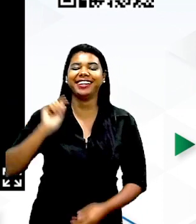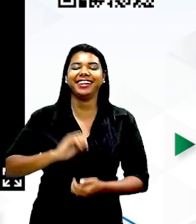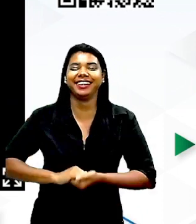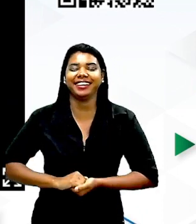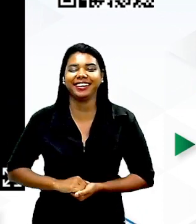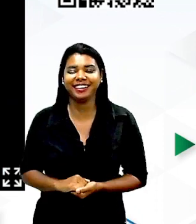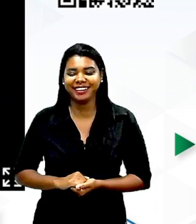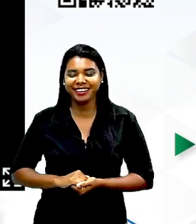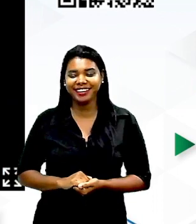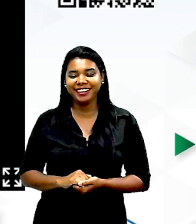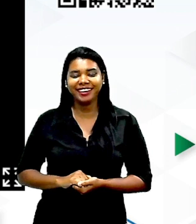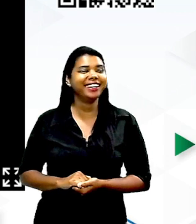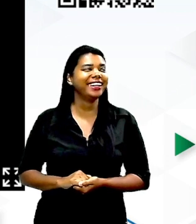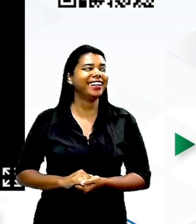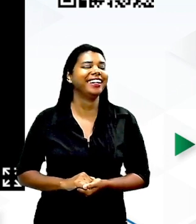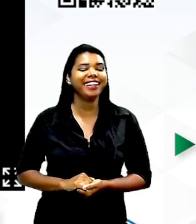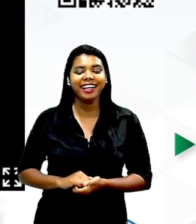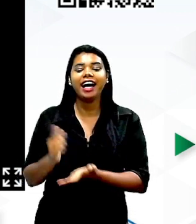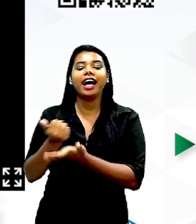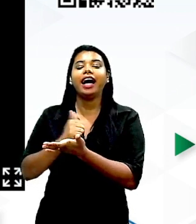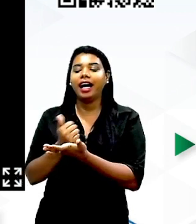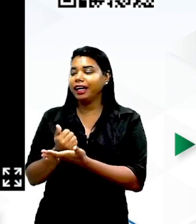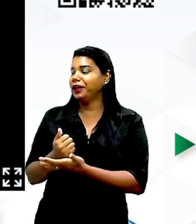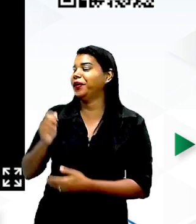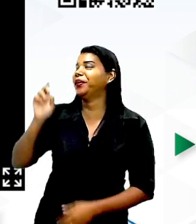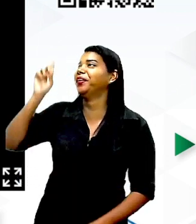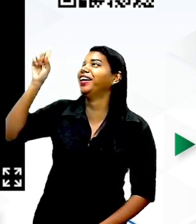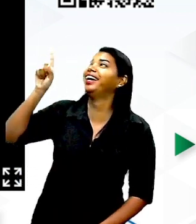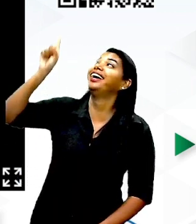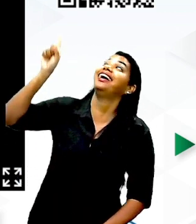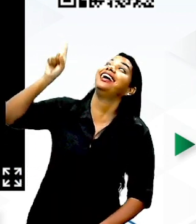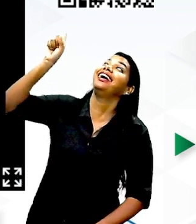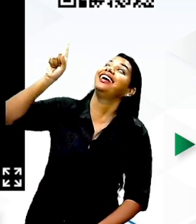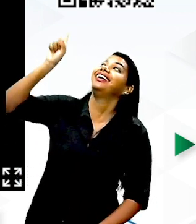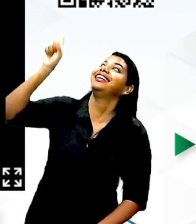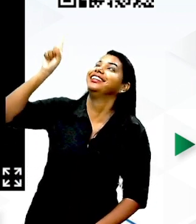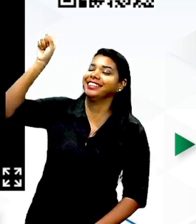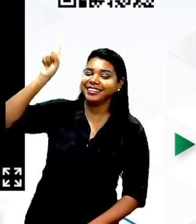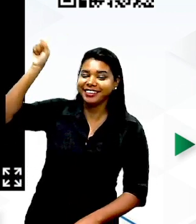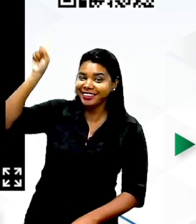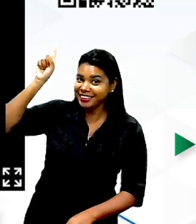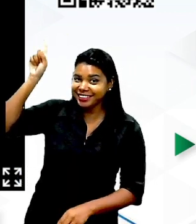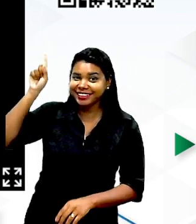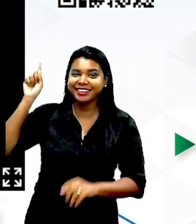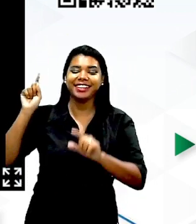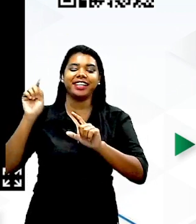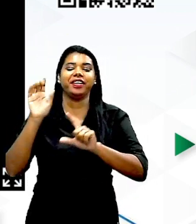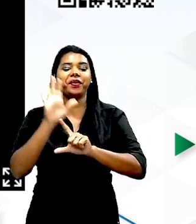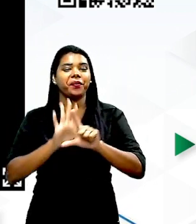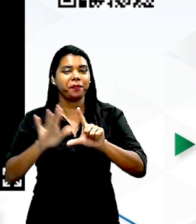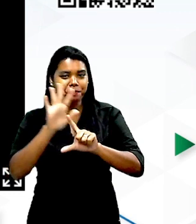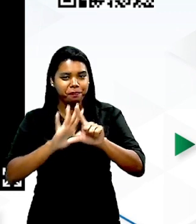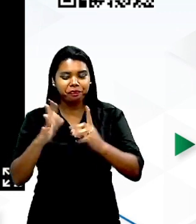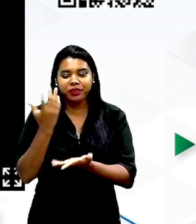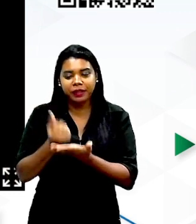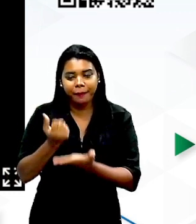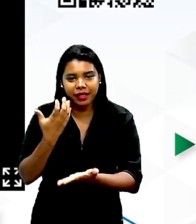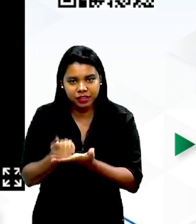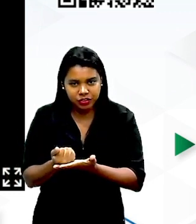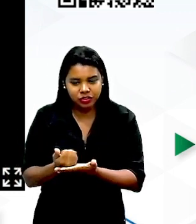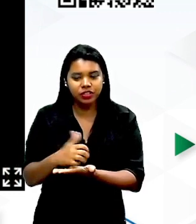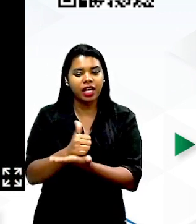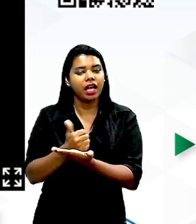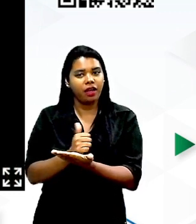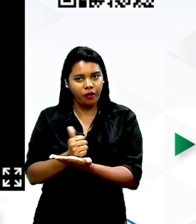Joyce. Joyce está nos ajudando aí, apontando para você o QR Code e você vai apontar para poder baixar esse